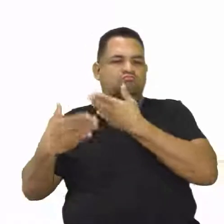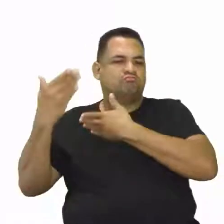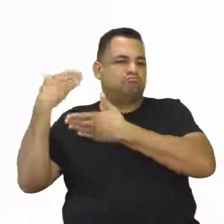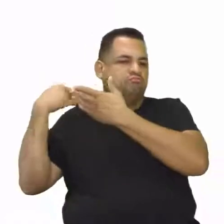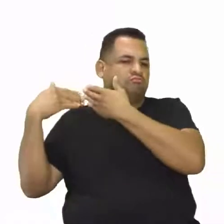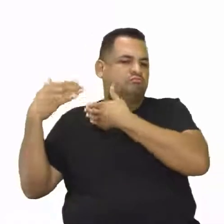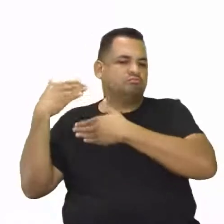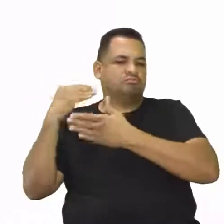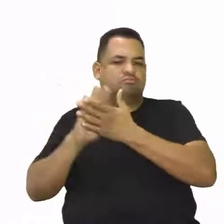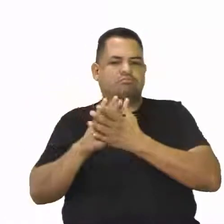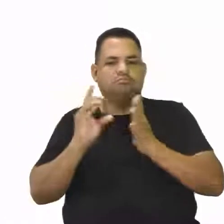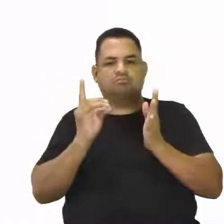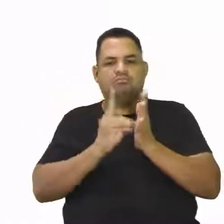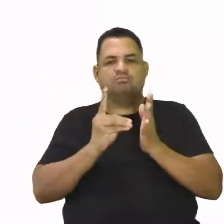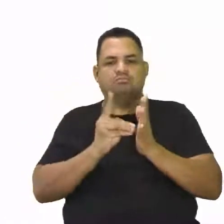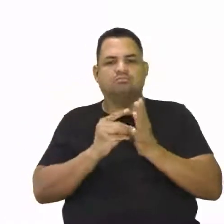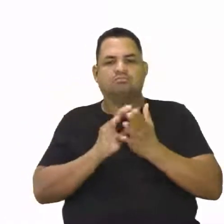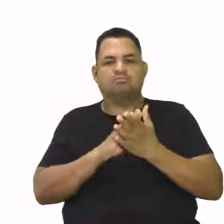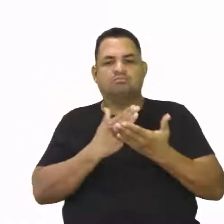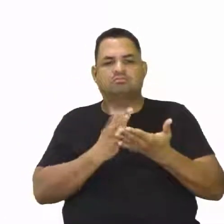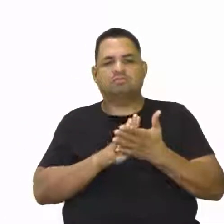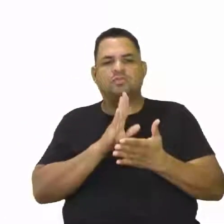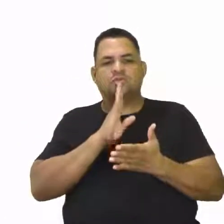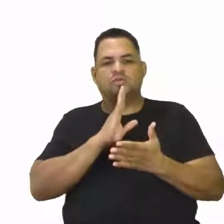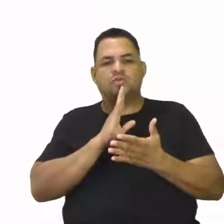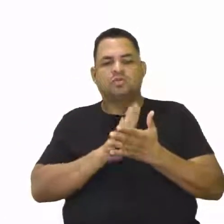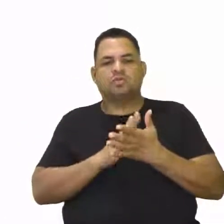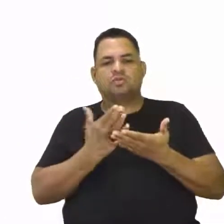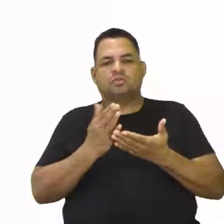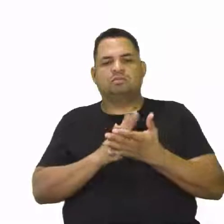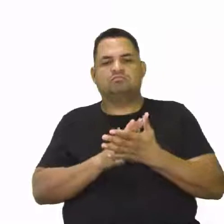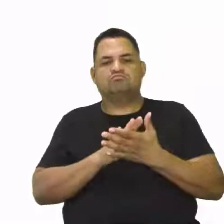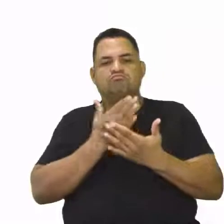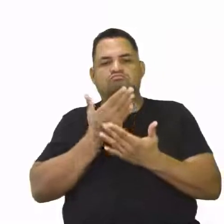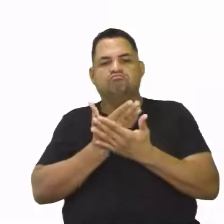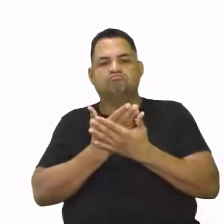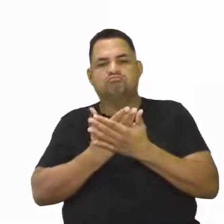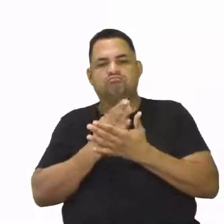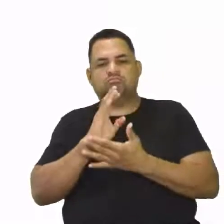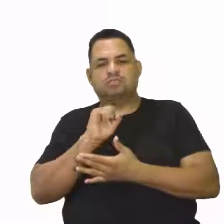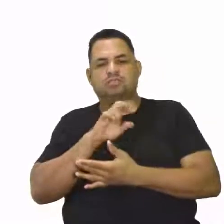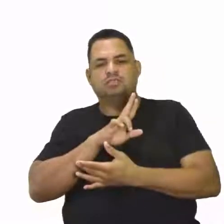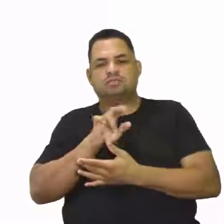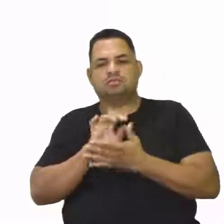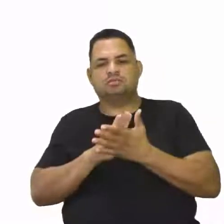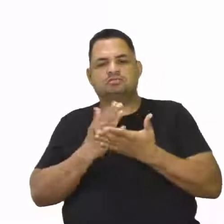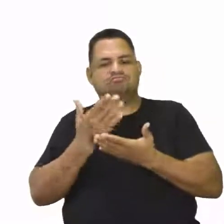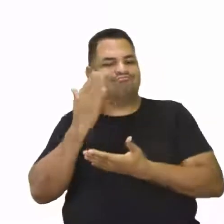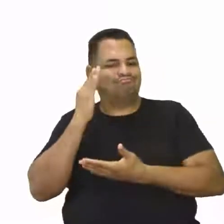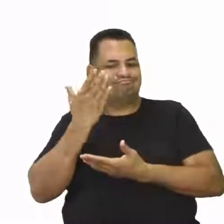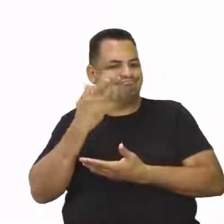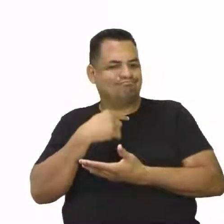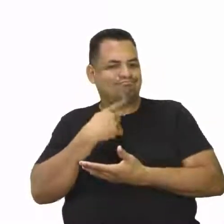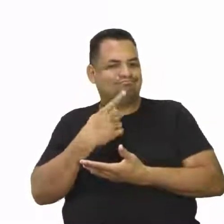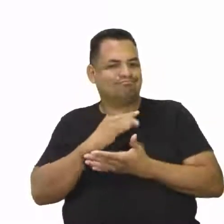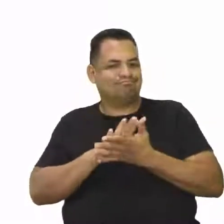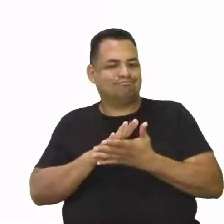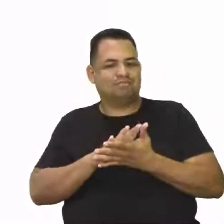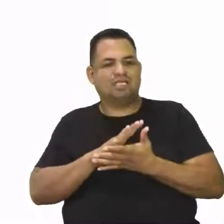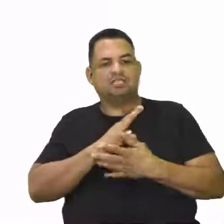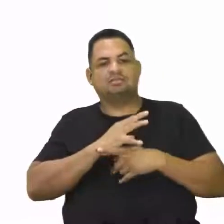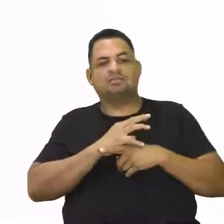indígena? Também não. E os conhecimentos acadêmicos de Arrazola são insuficientes para salvá-lo da morte